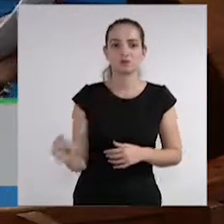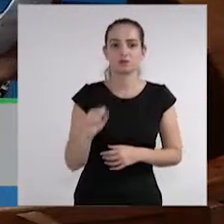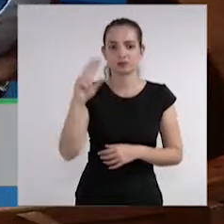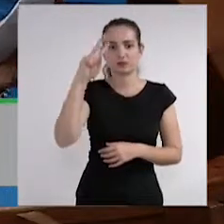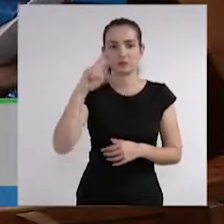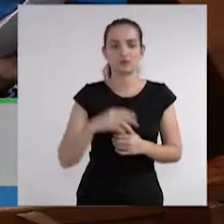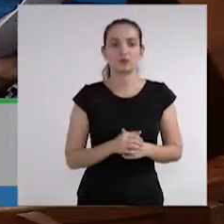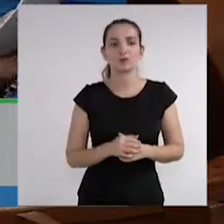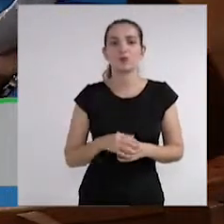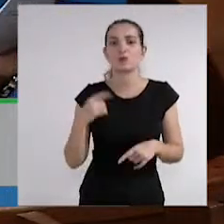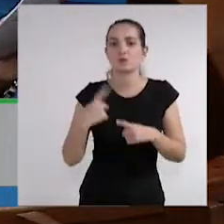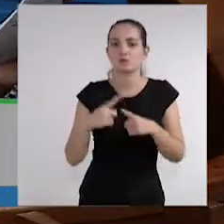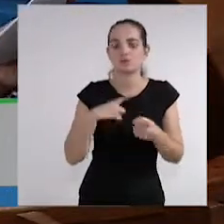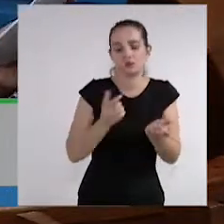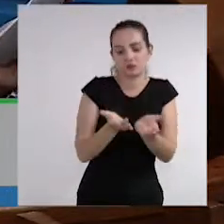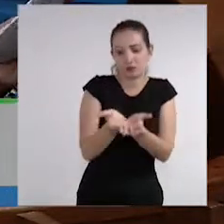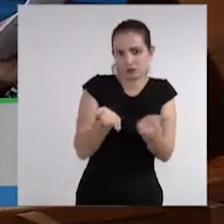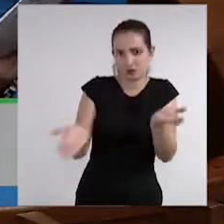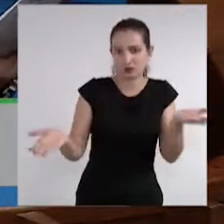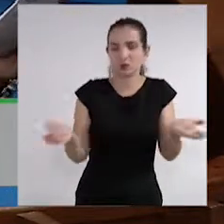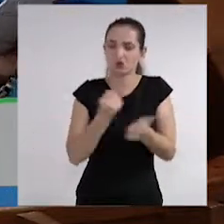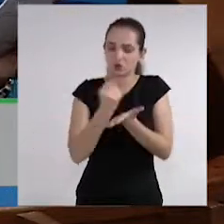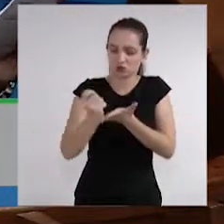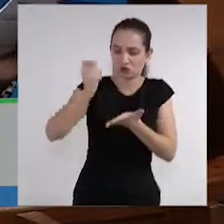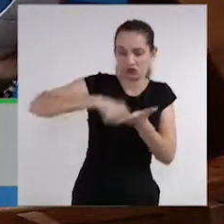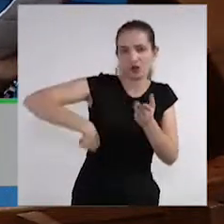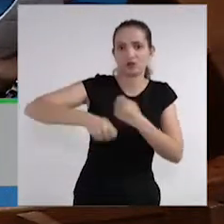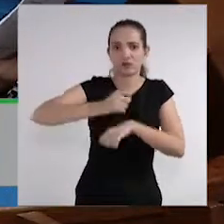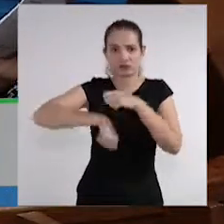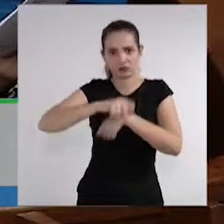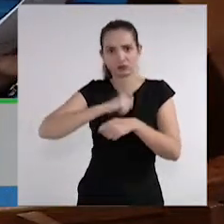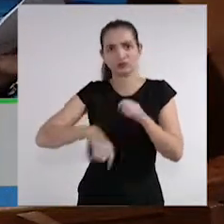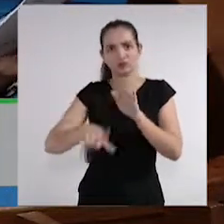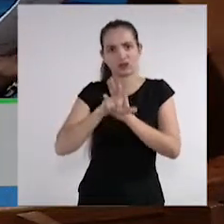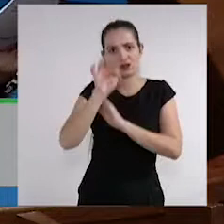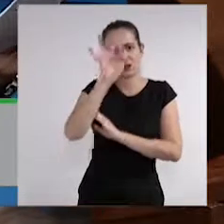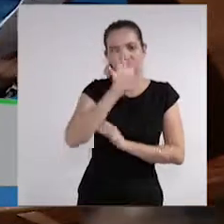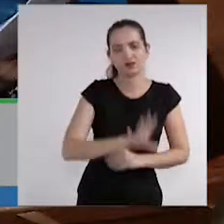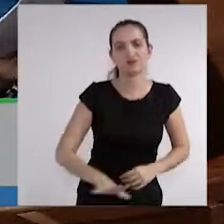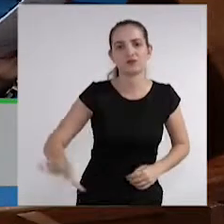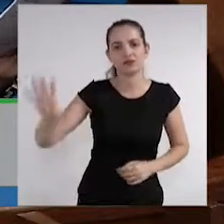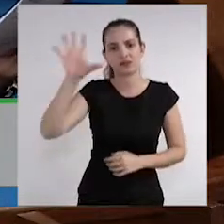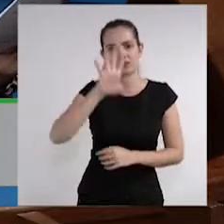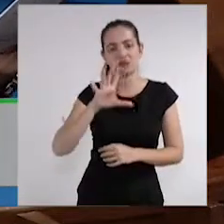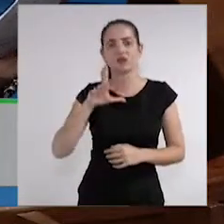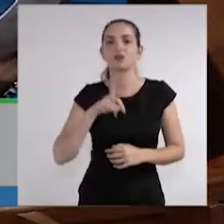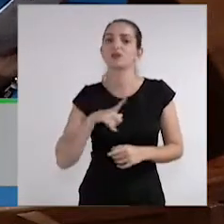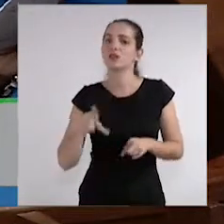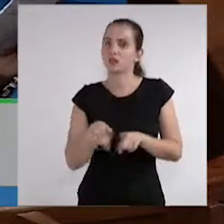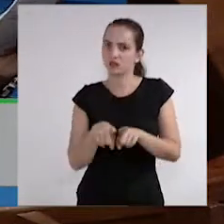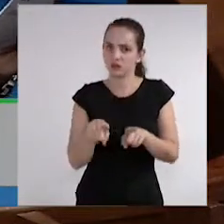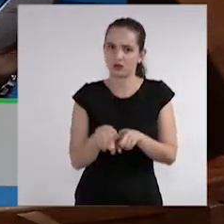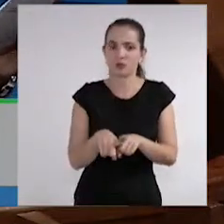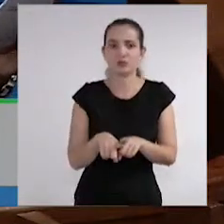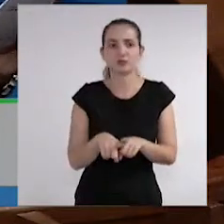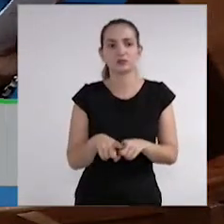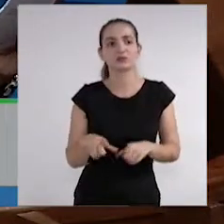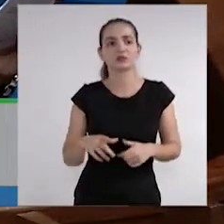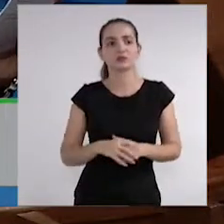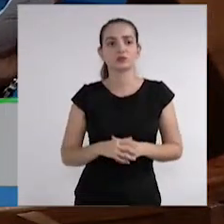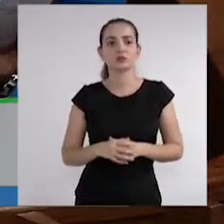8.666/93 para licitações e contratos administrativos de cada ente federativo e, distintamente,